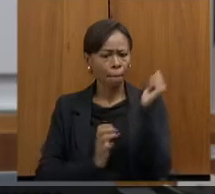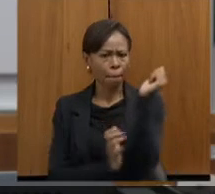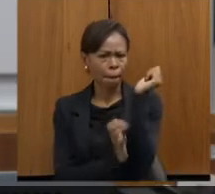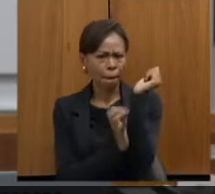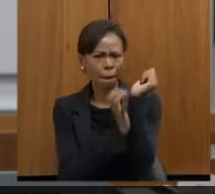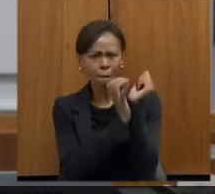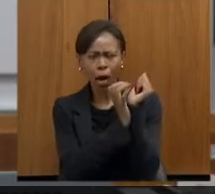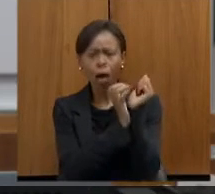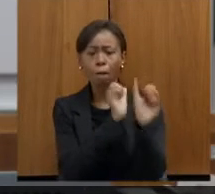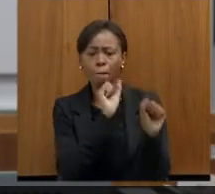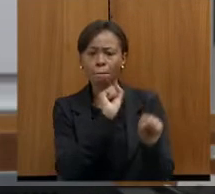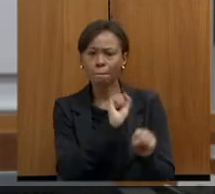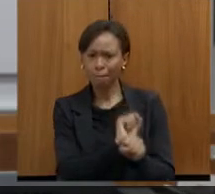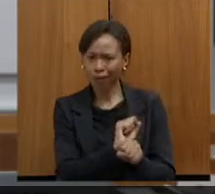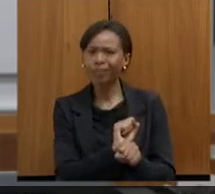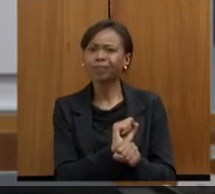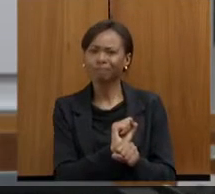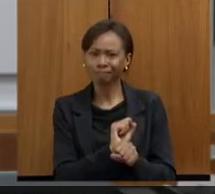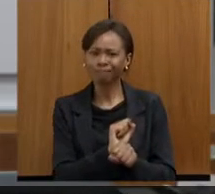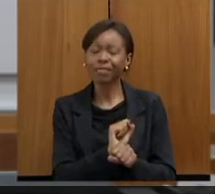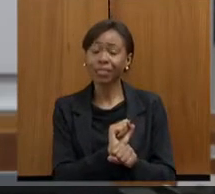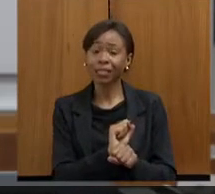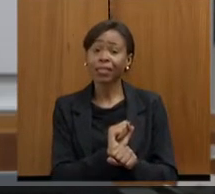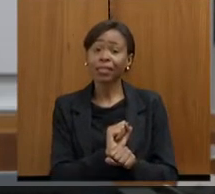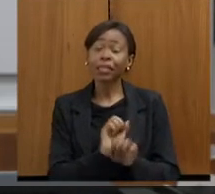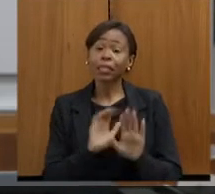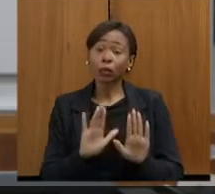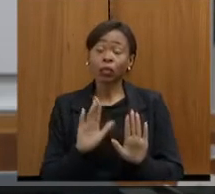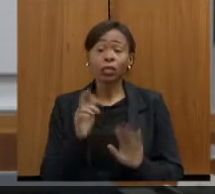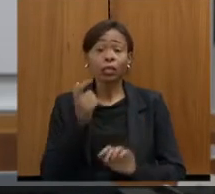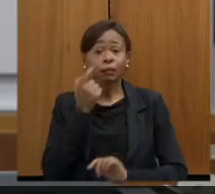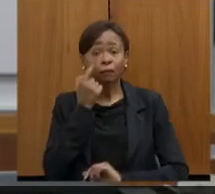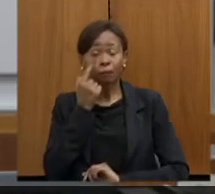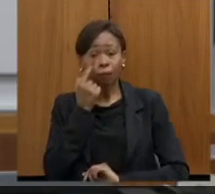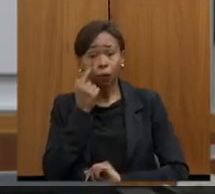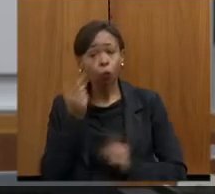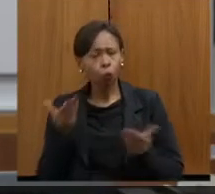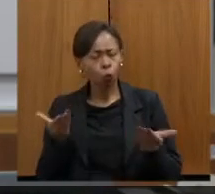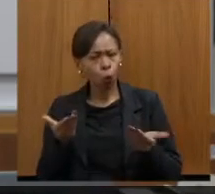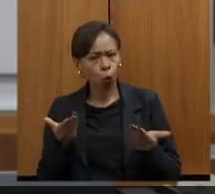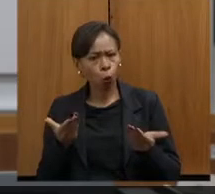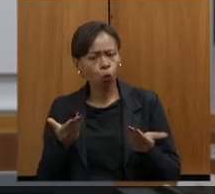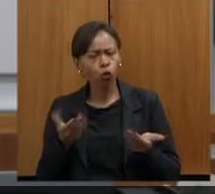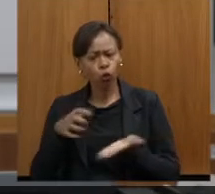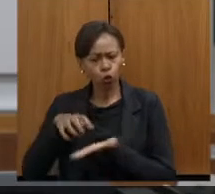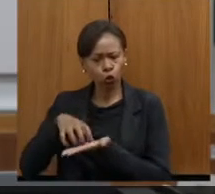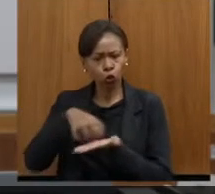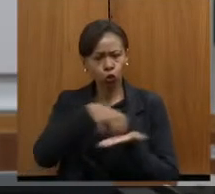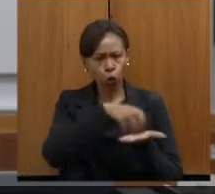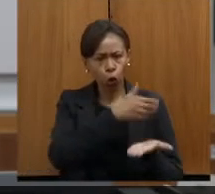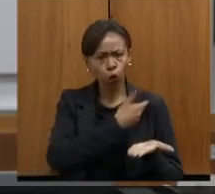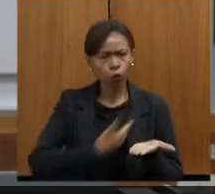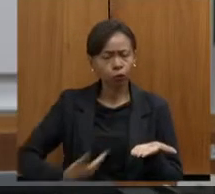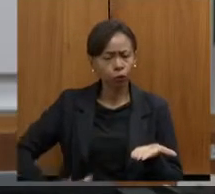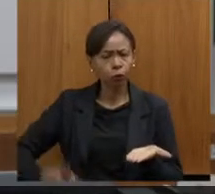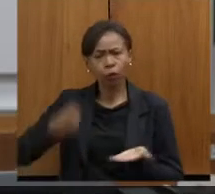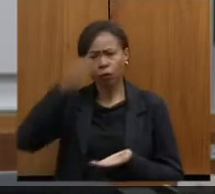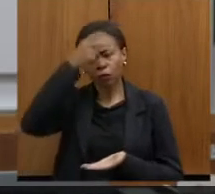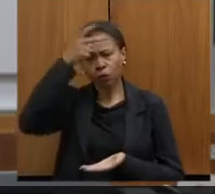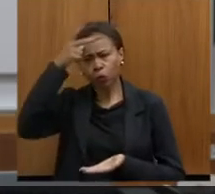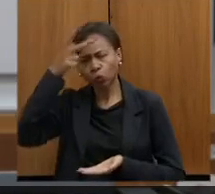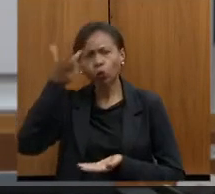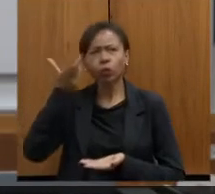e a gente está vendo uma conscientização dos órgãos públicos, das prefeituras, dos